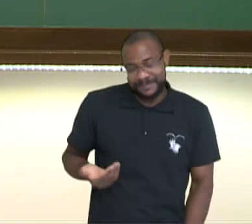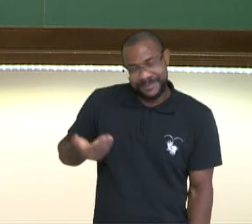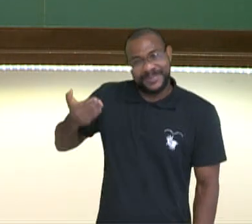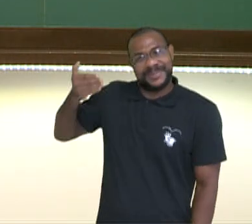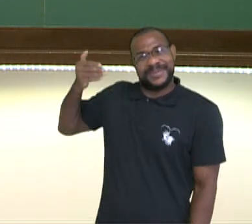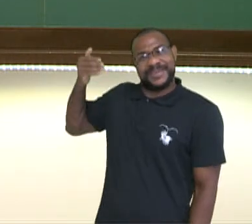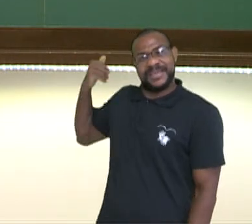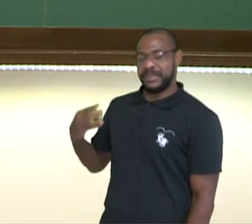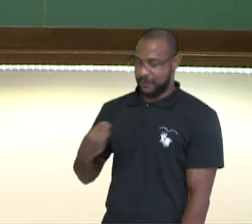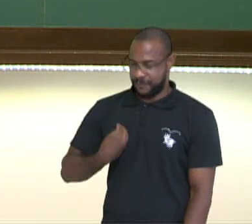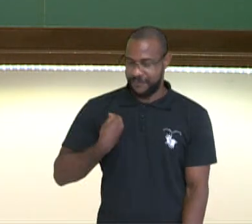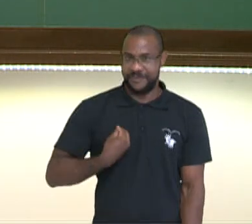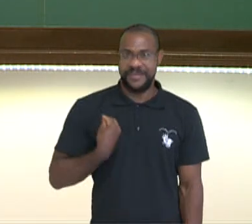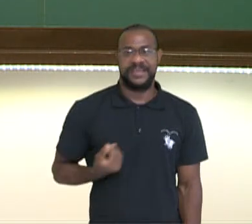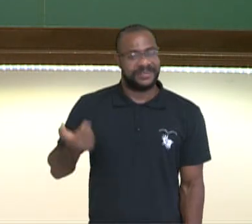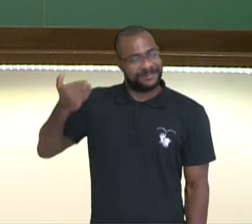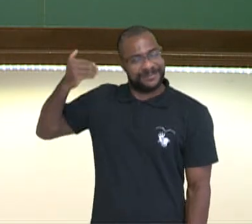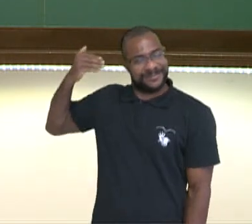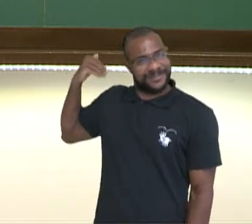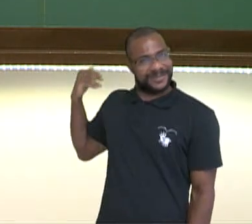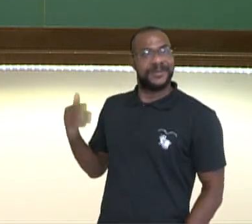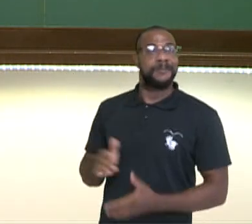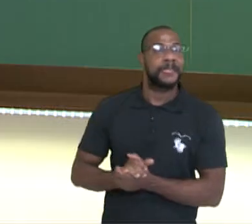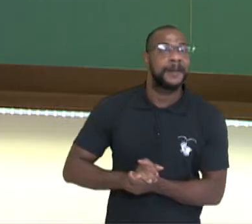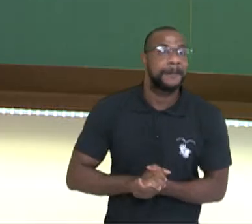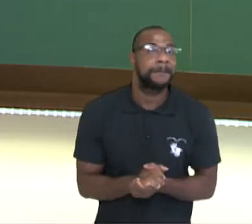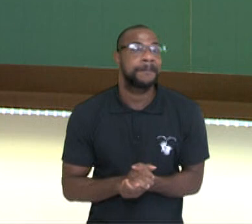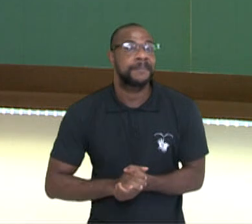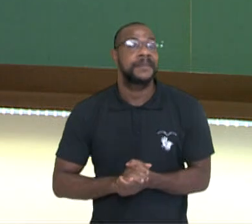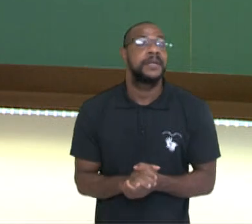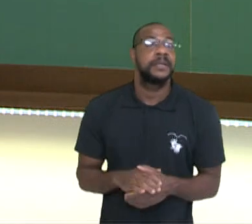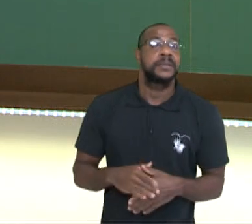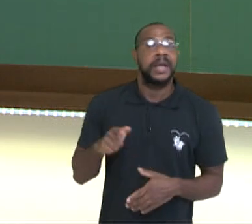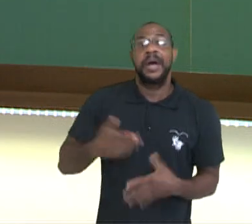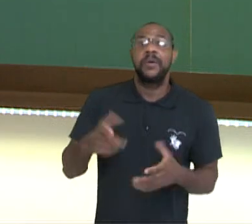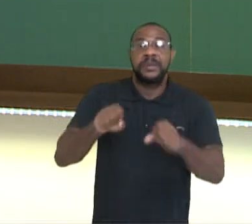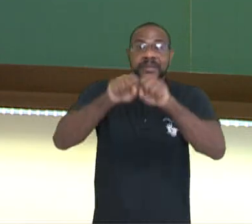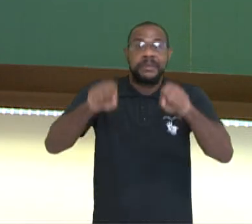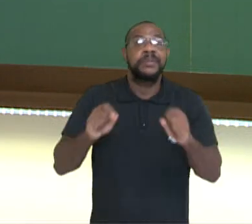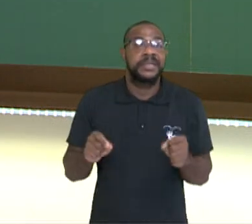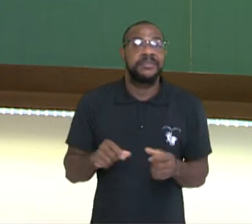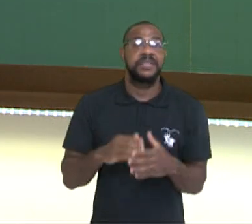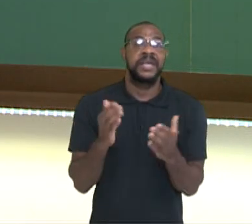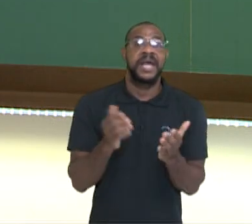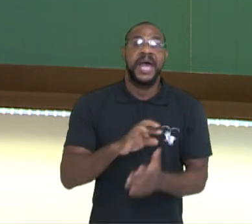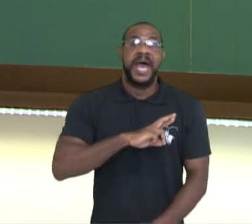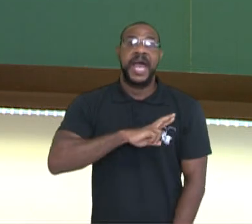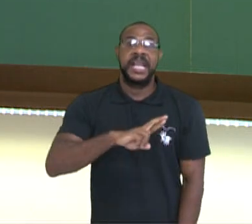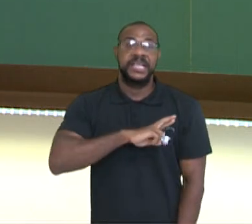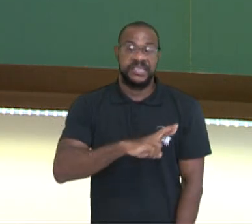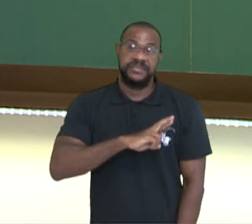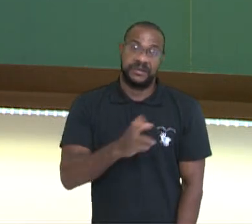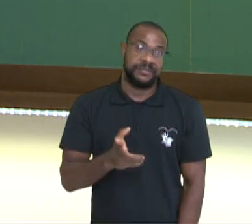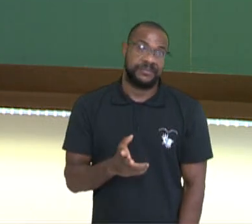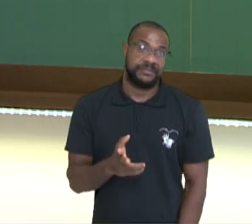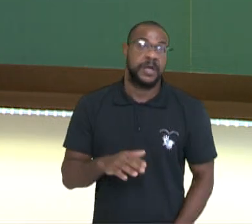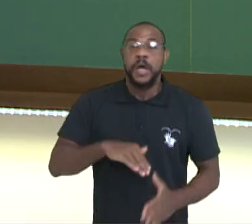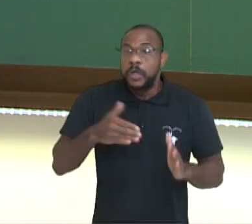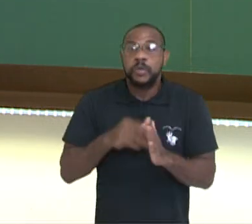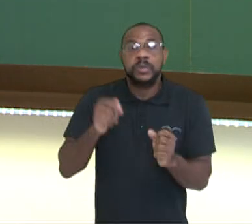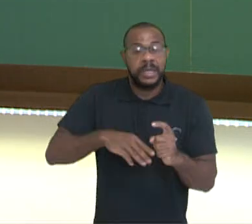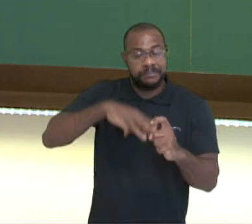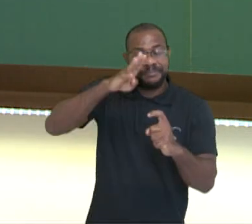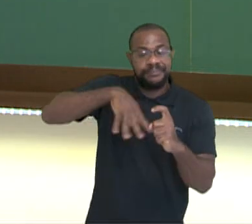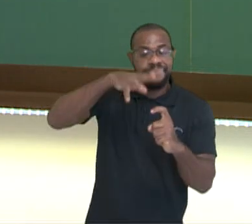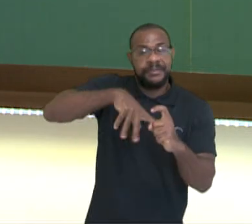sua convivência, da sua construção. Então, por isso que é um sistema de crenças. Toda mitologia, ela vai ter